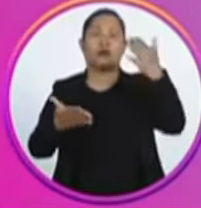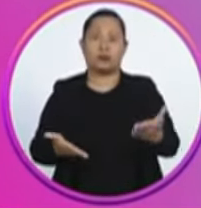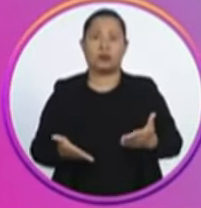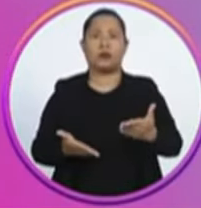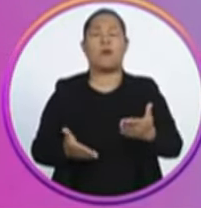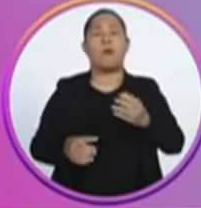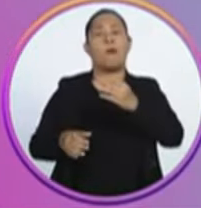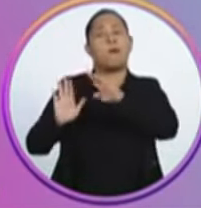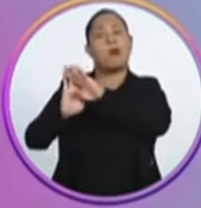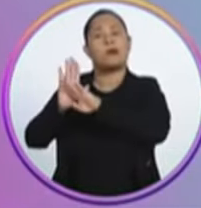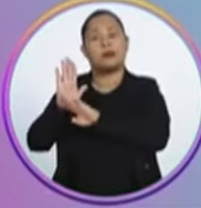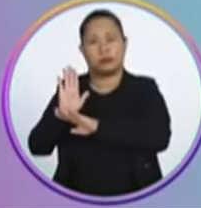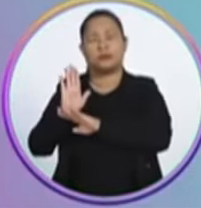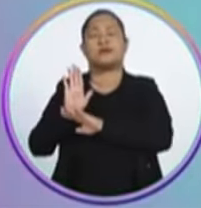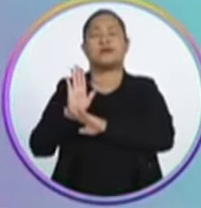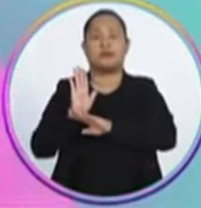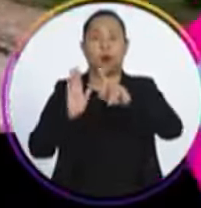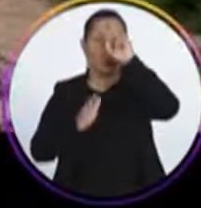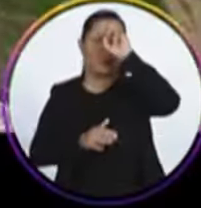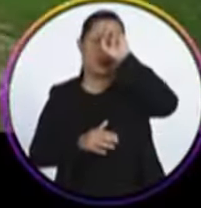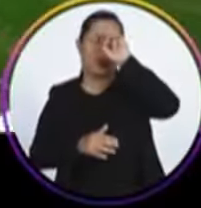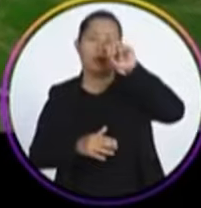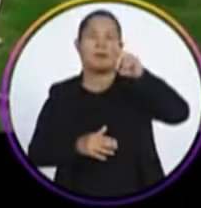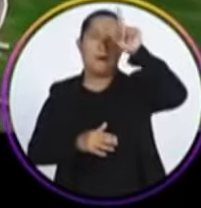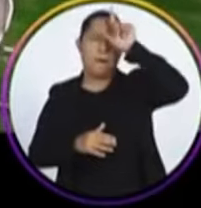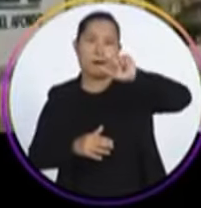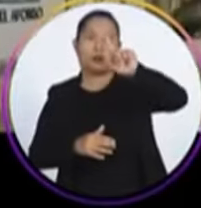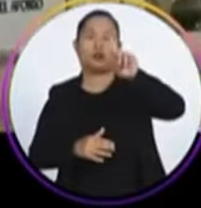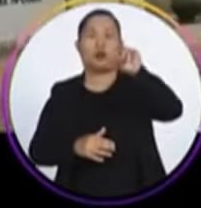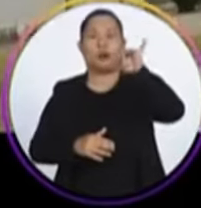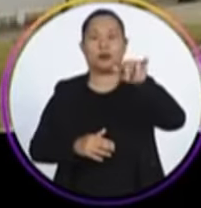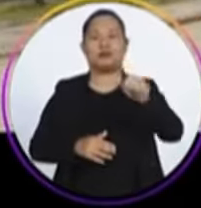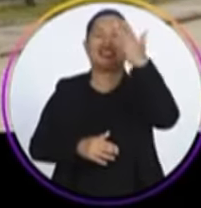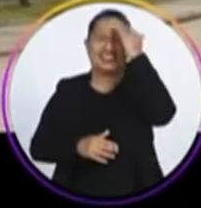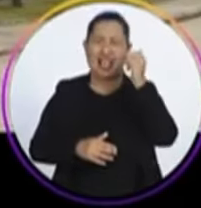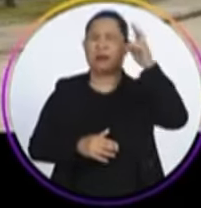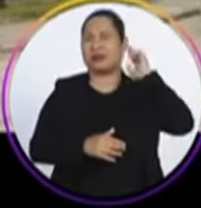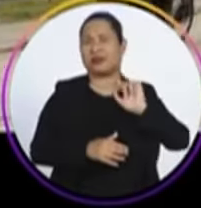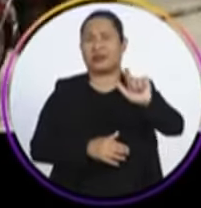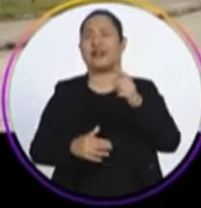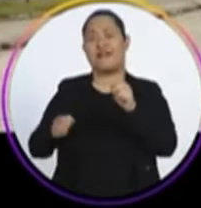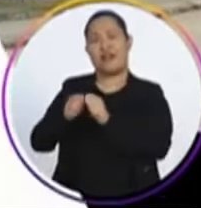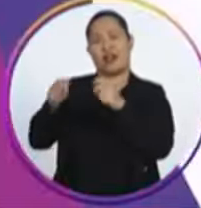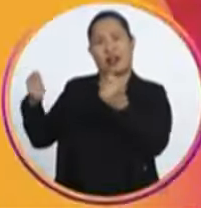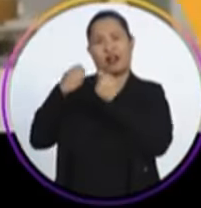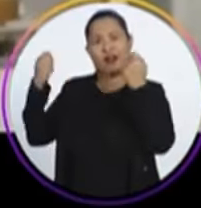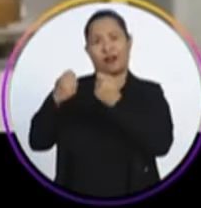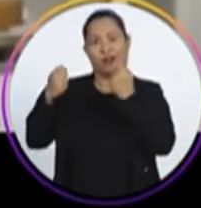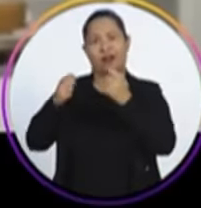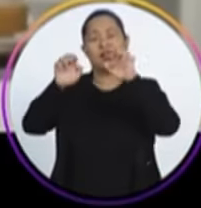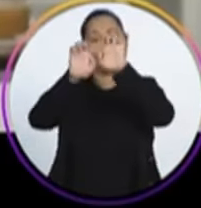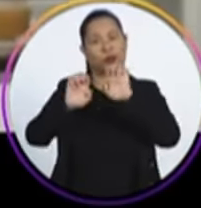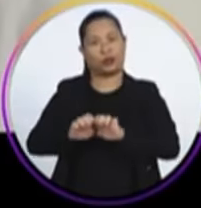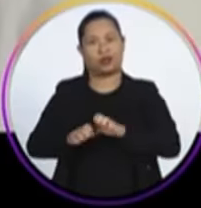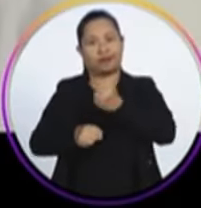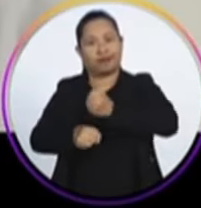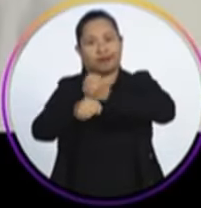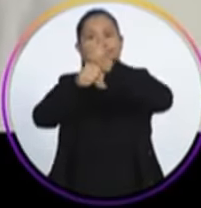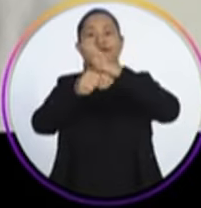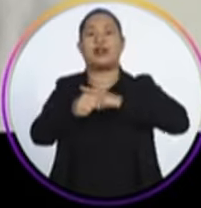retomar o projeto do Hospital Mestre Dominguinhos. Raquel sabe como fazer, porque já fez em Caruaru. Foi totalmente